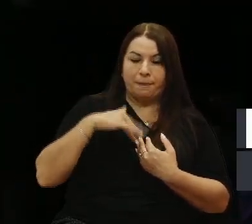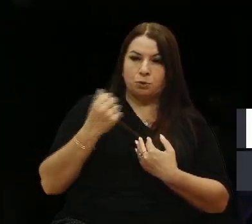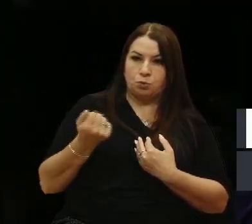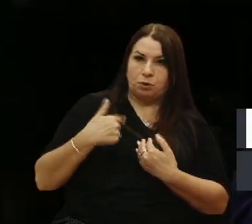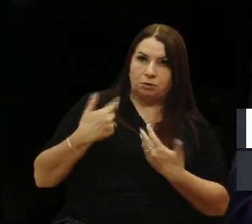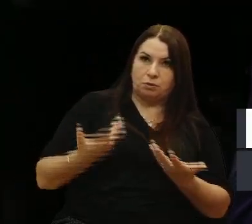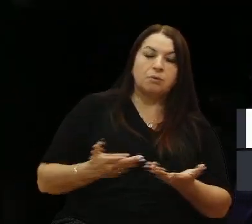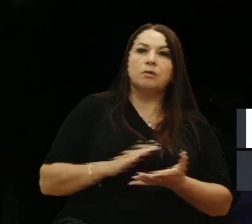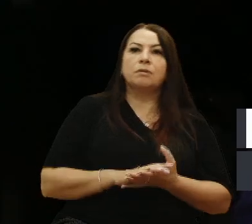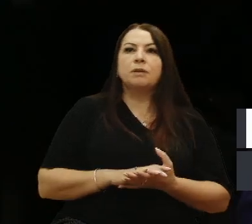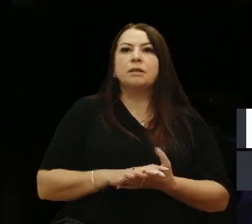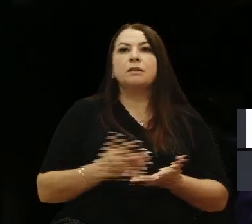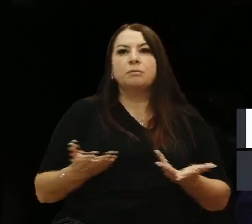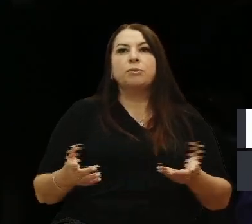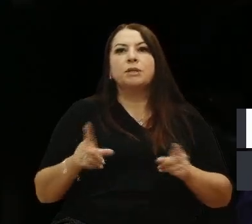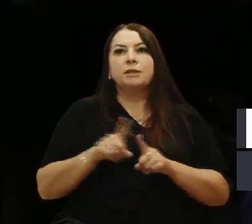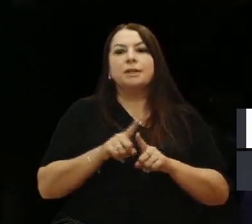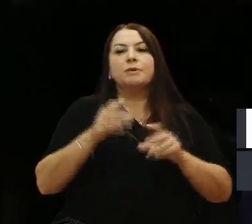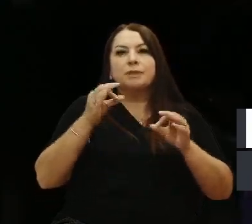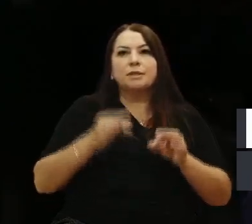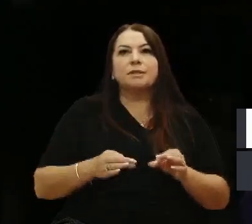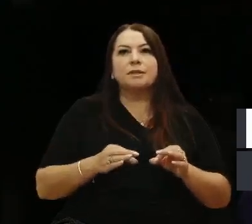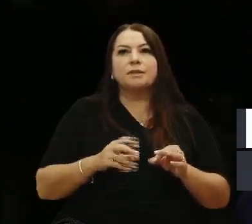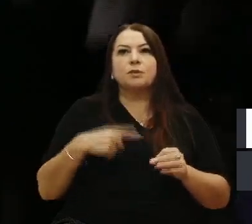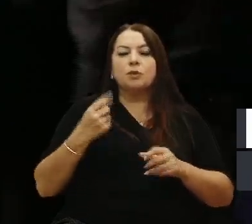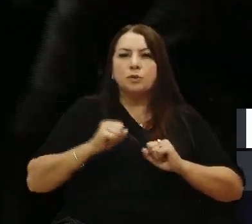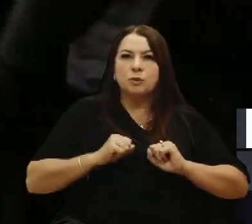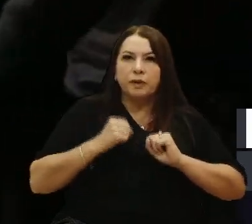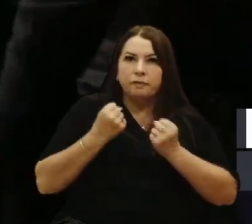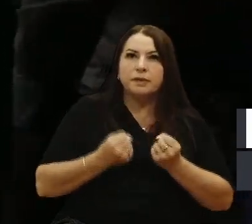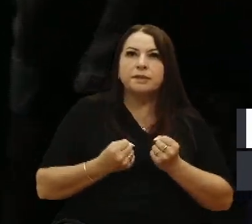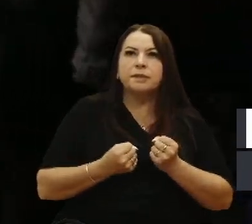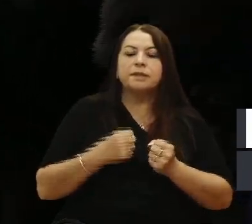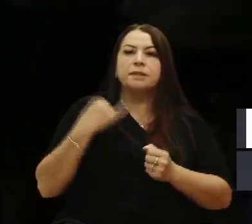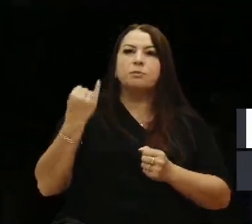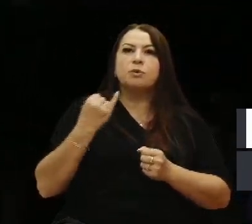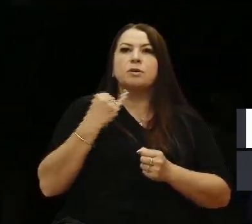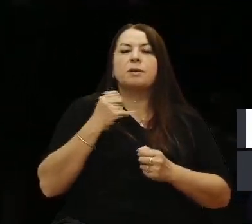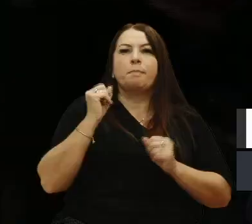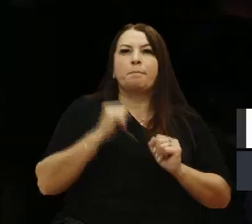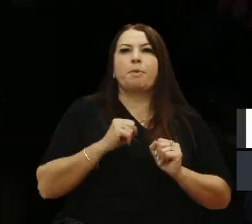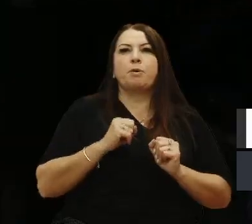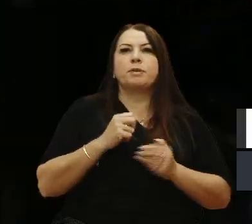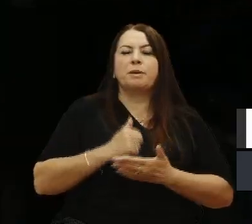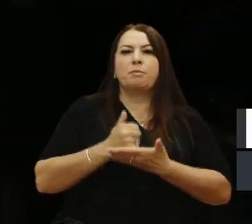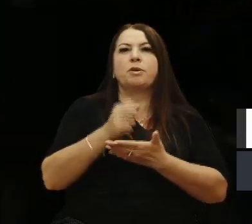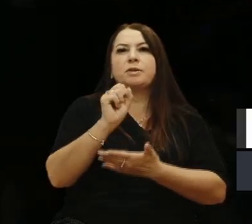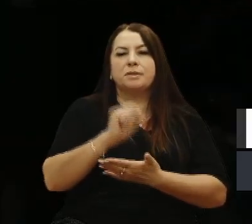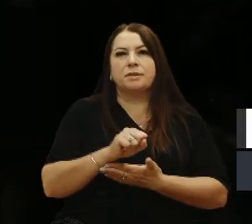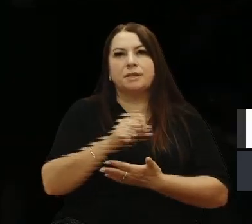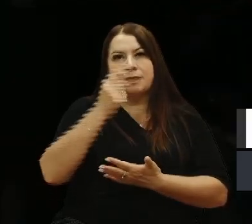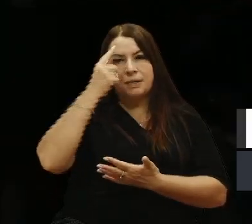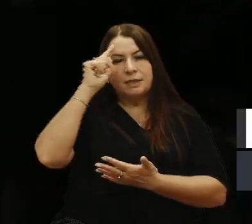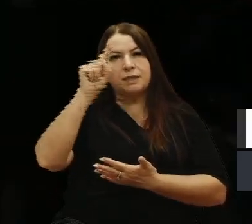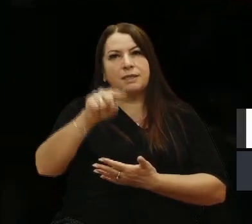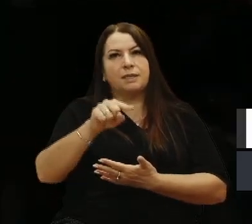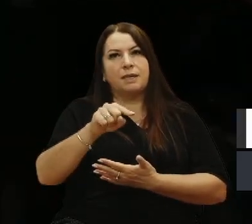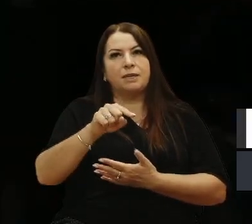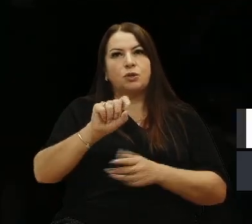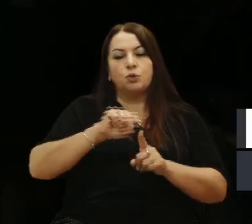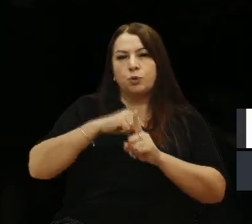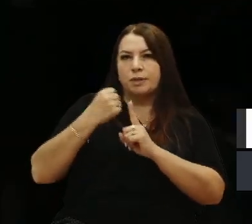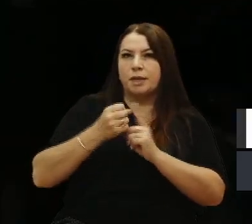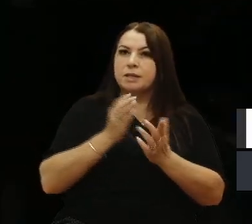que a gente mesmo, mas nós temos certeza das nossas defesas e é fundamental que a gente possa apoiar, sim, iniciativas da sociedade civil e